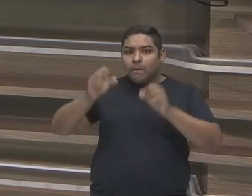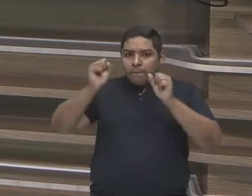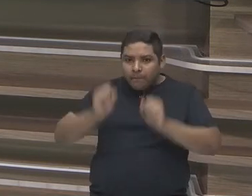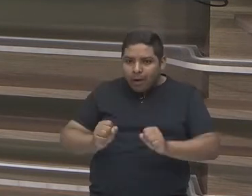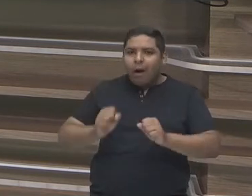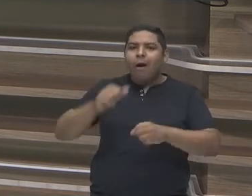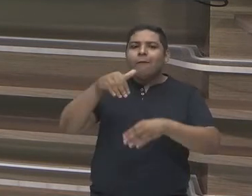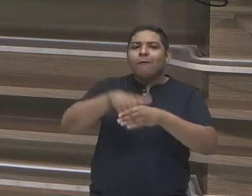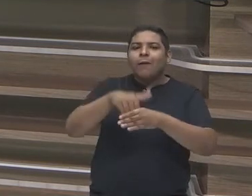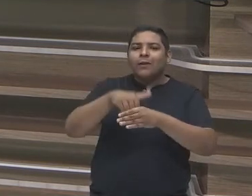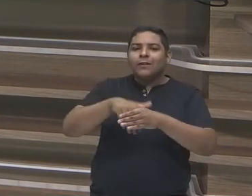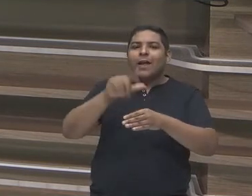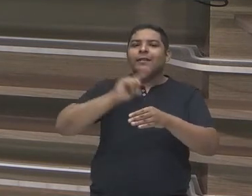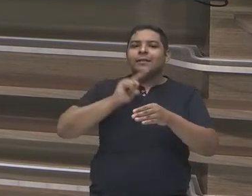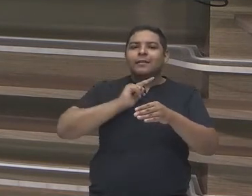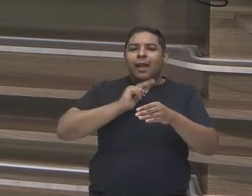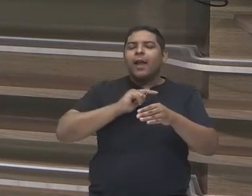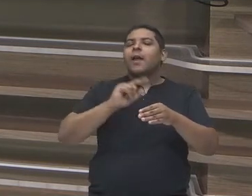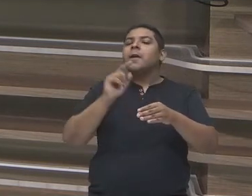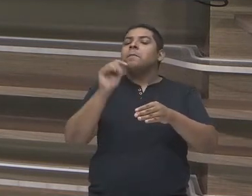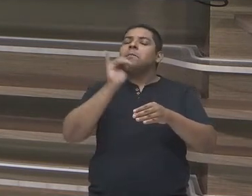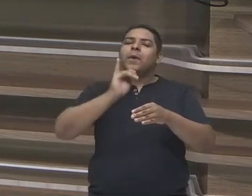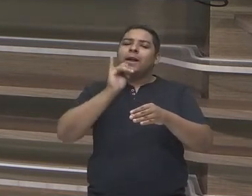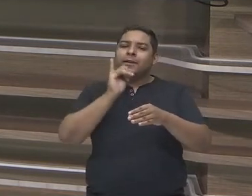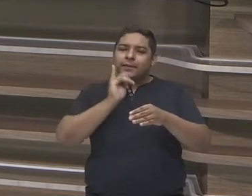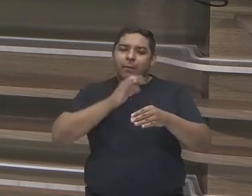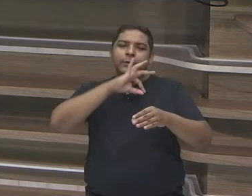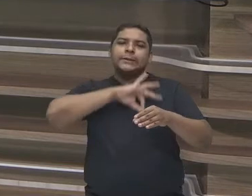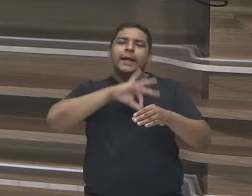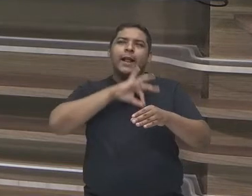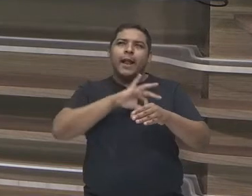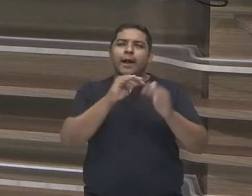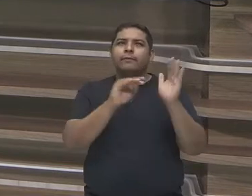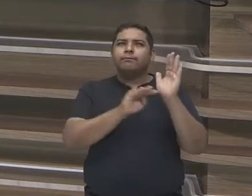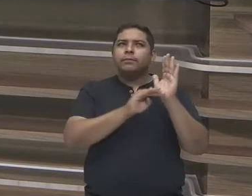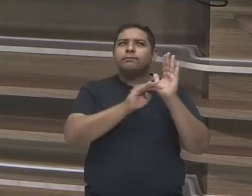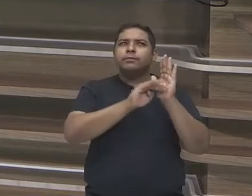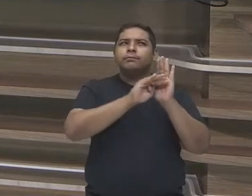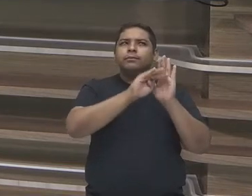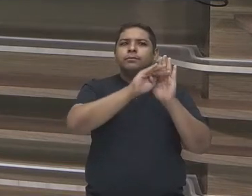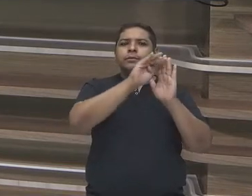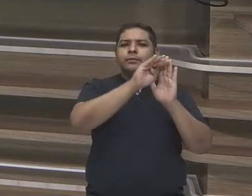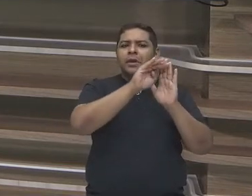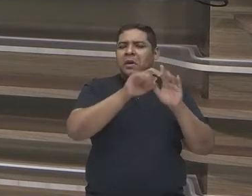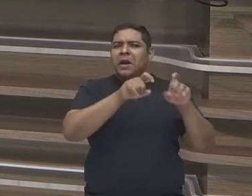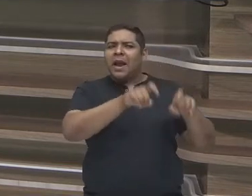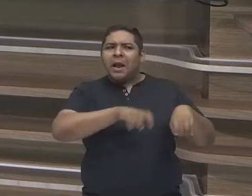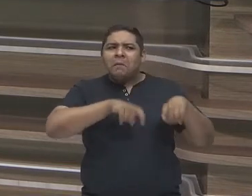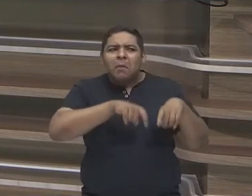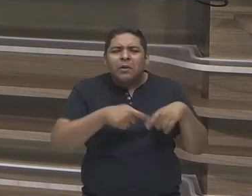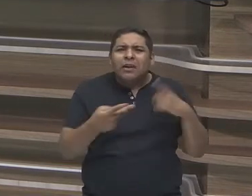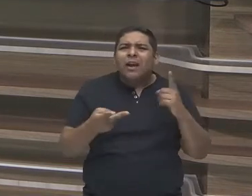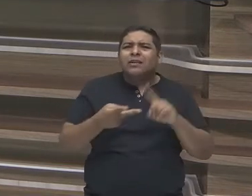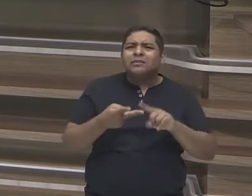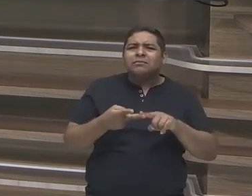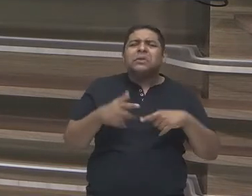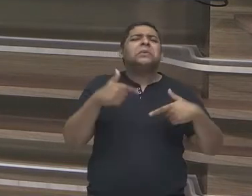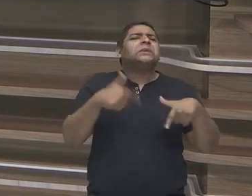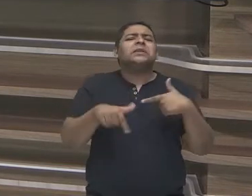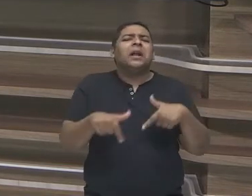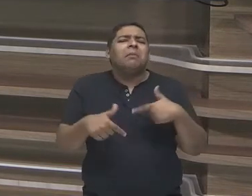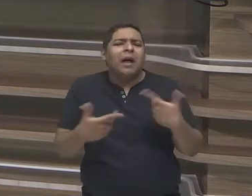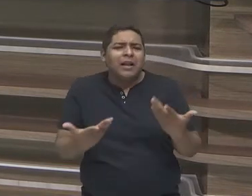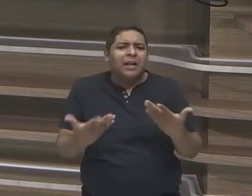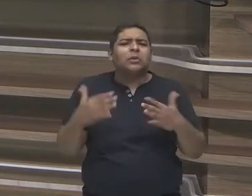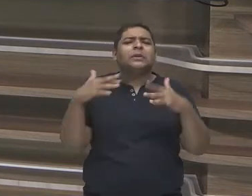que tem determinada renda. Aí você do 8º ano vai lembrar, tá, e aquele camponês, e aquele trabalhador